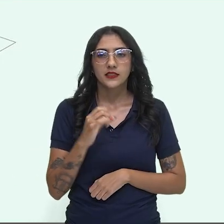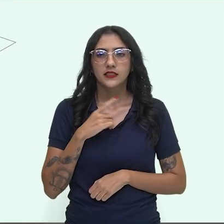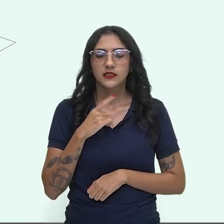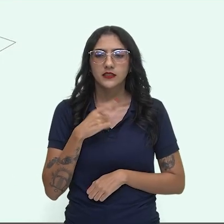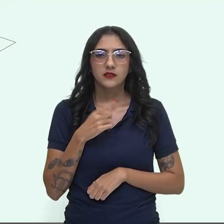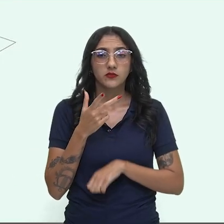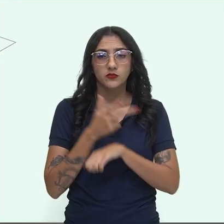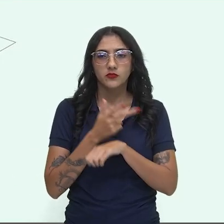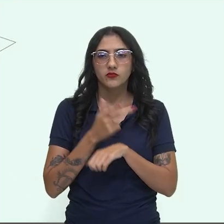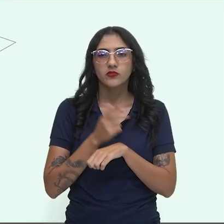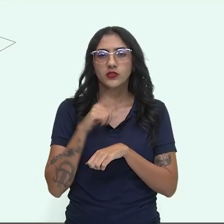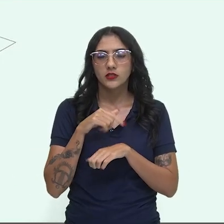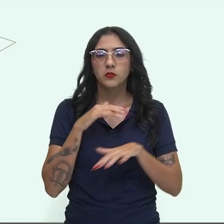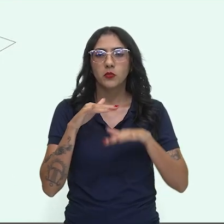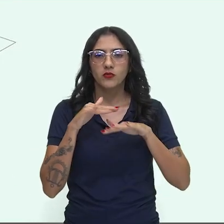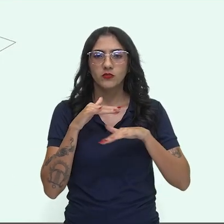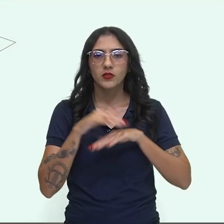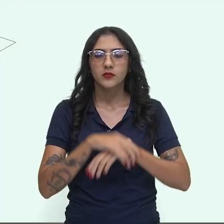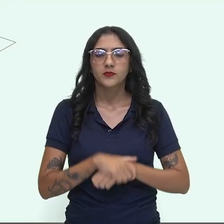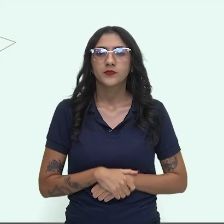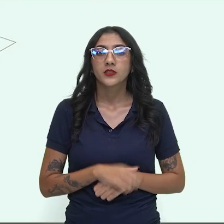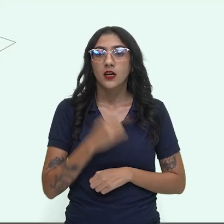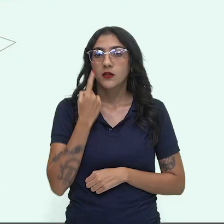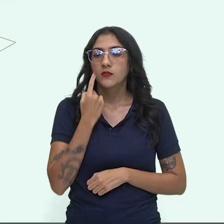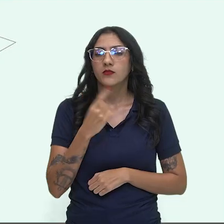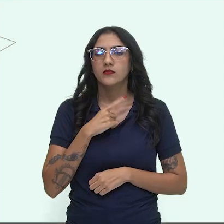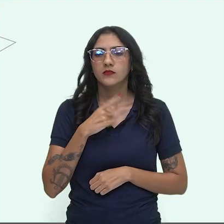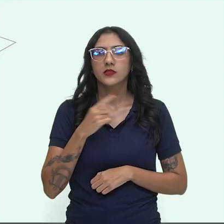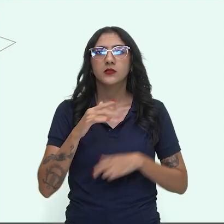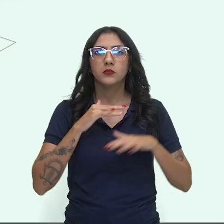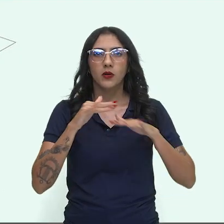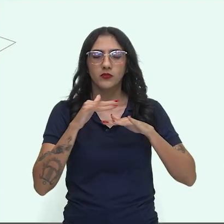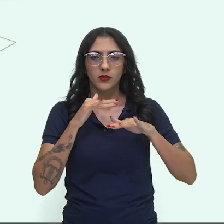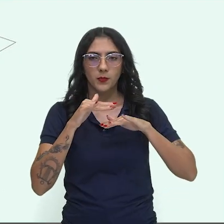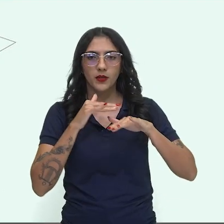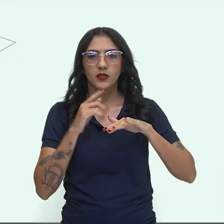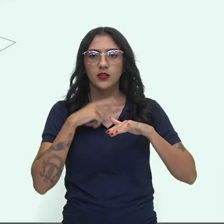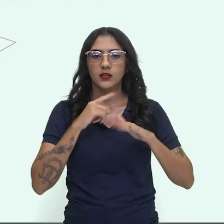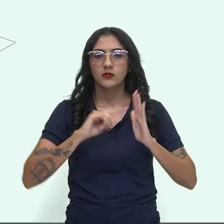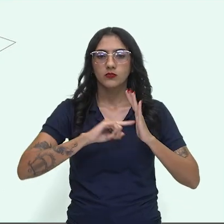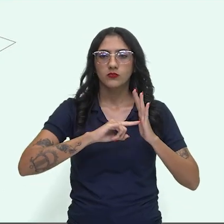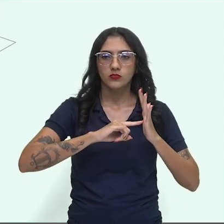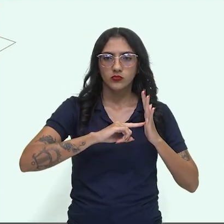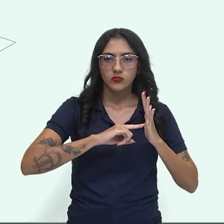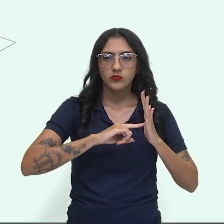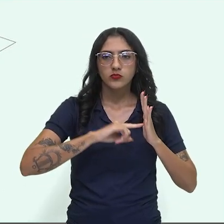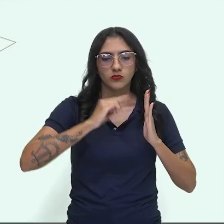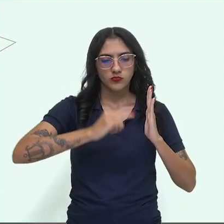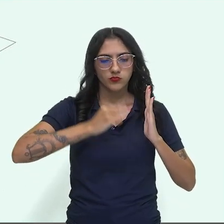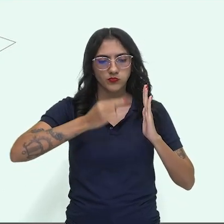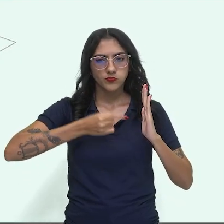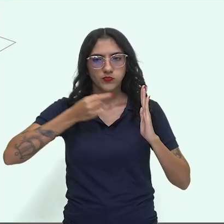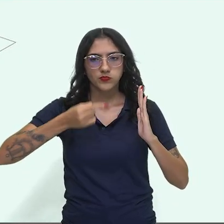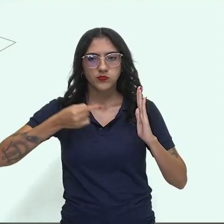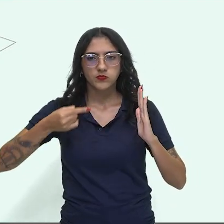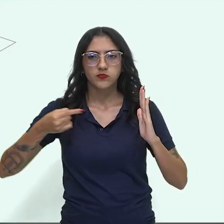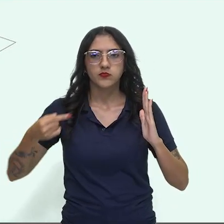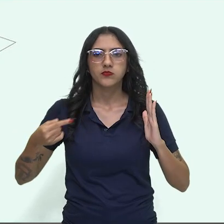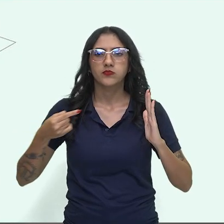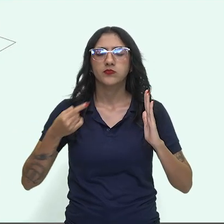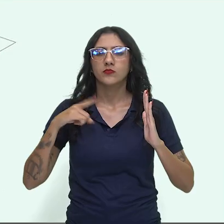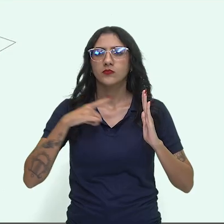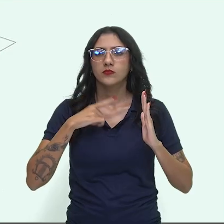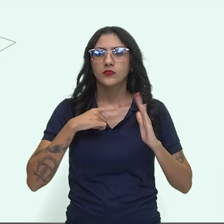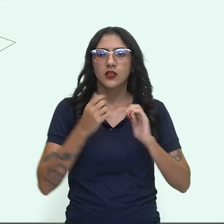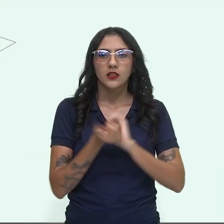em movimento. Aí você tem, a tensão é aplicada pelo motor, logo vai fazer o quê?